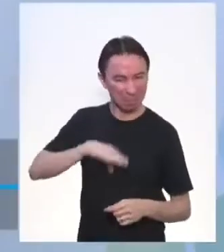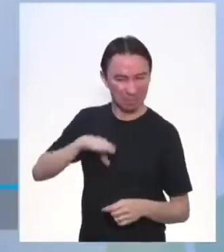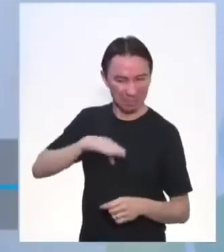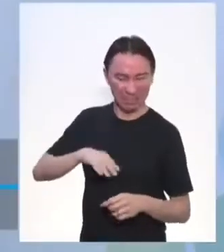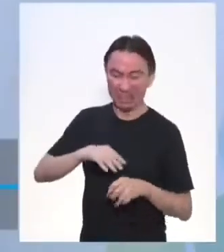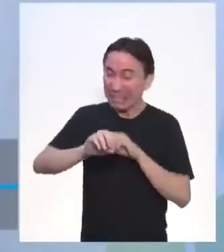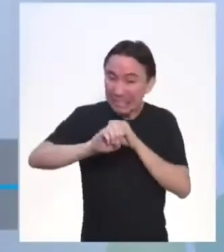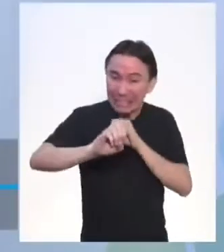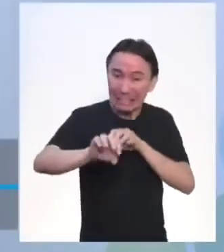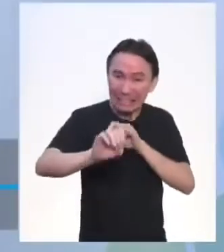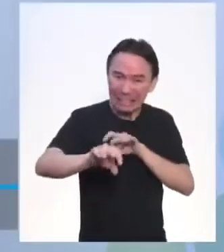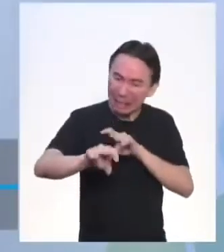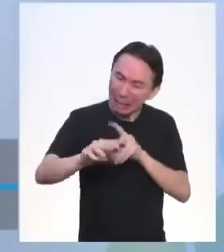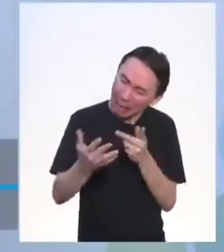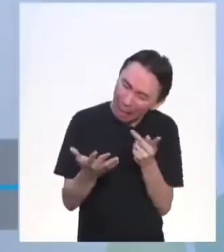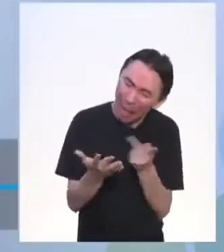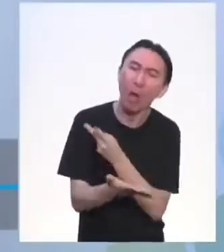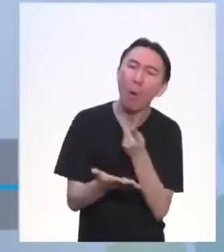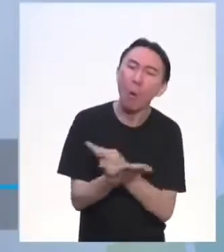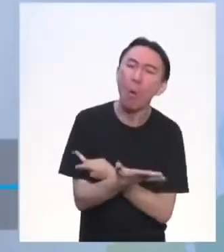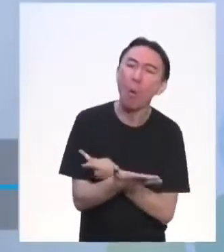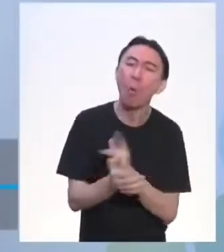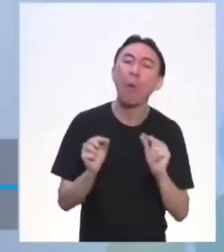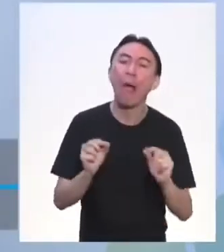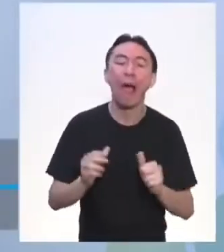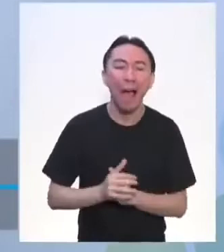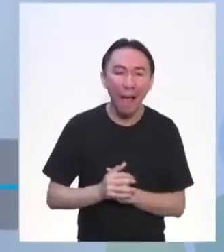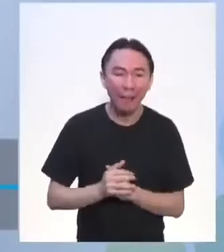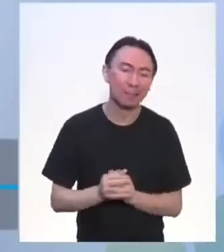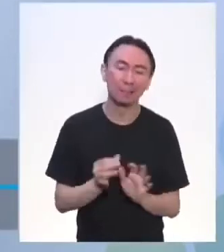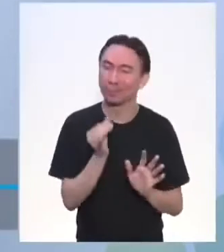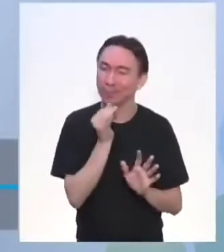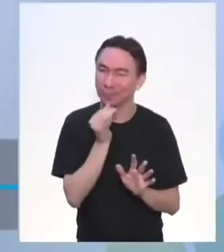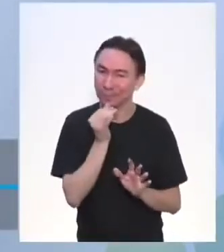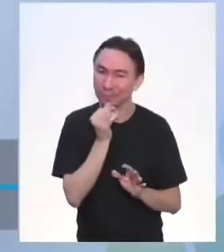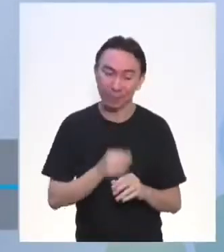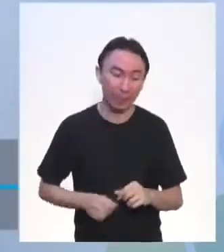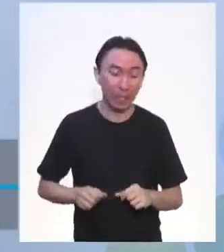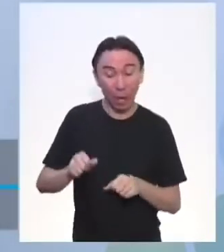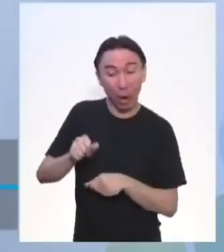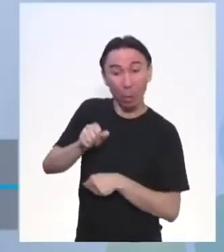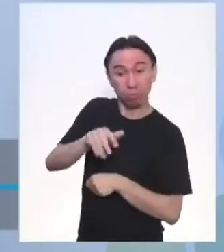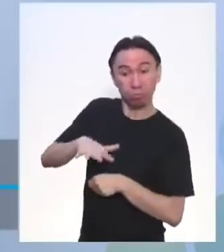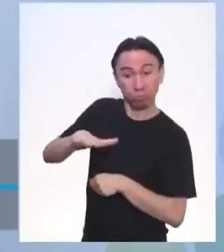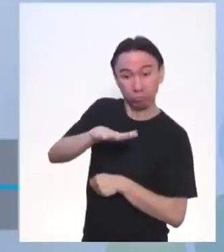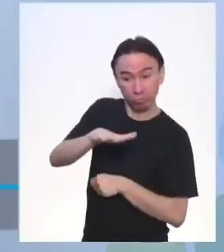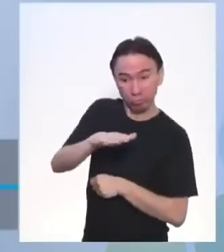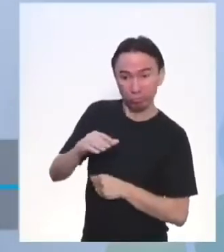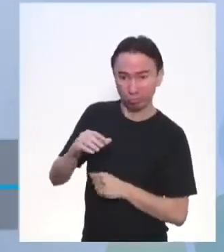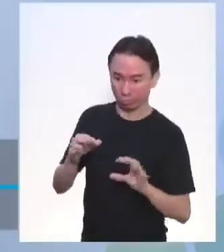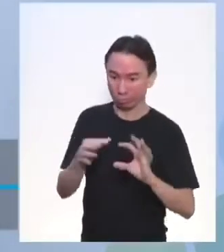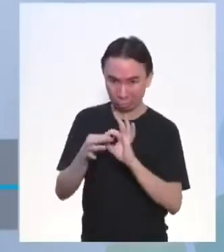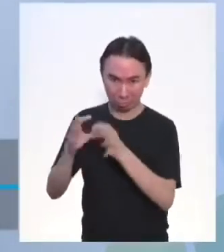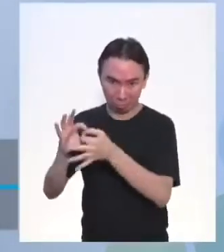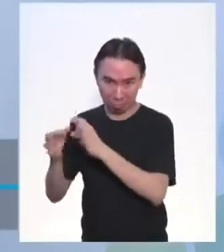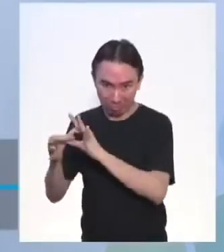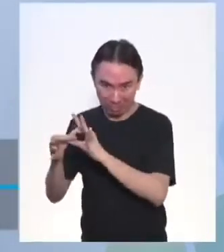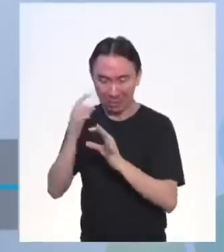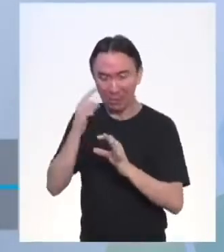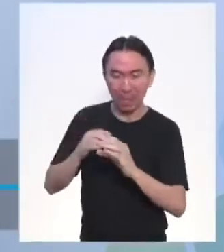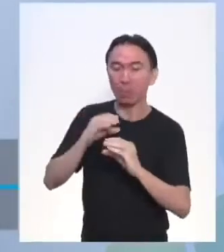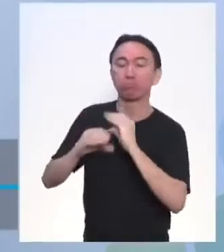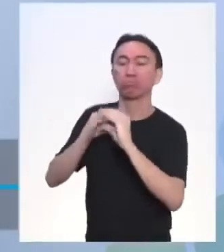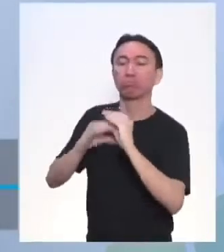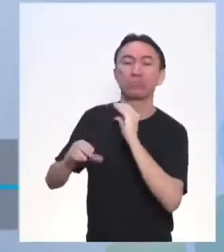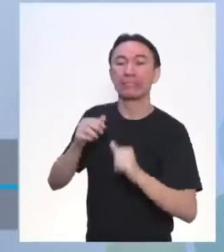O que será que é esse erro? Então, se eu não me comunico adequadamente dentro de um contexto, eu tenho sim um erro. Então, por